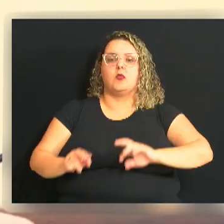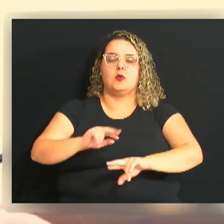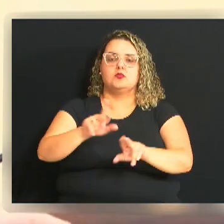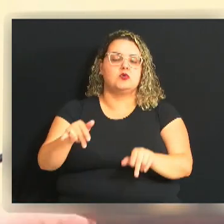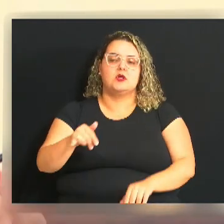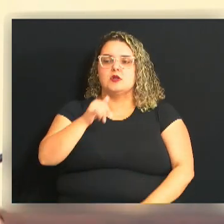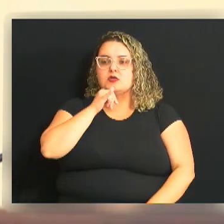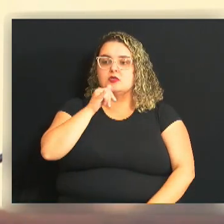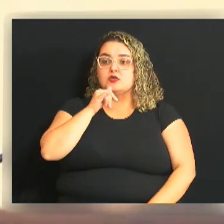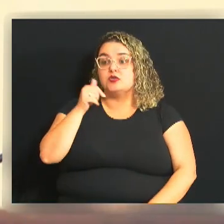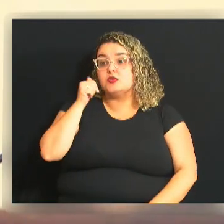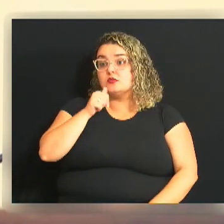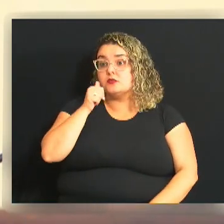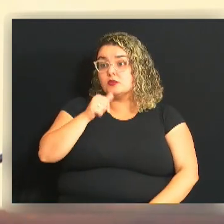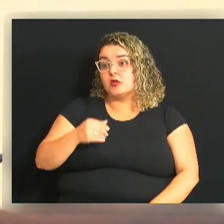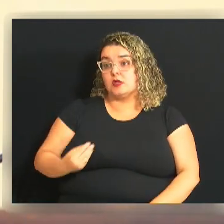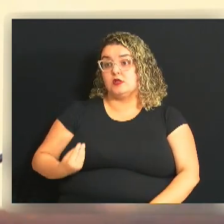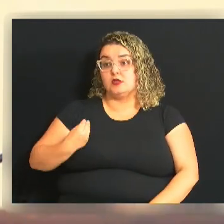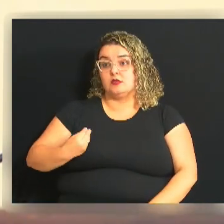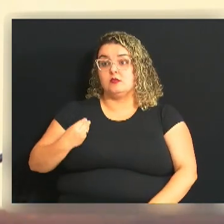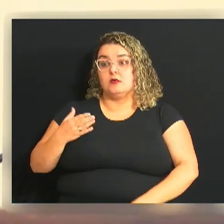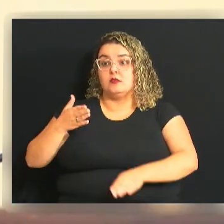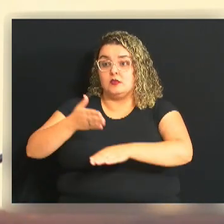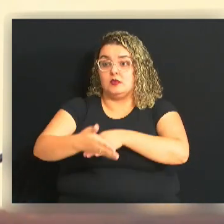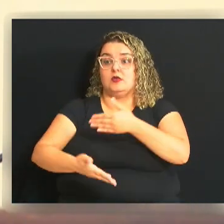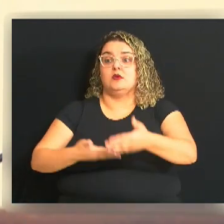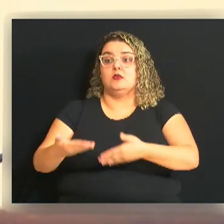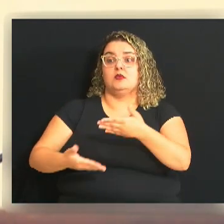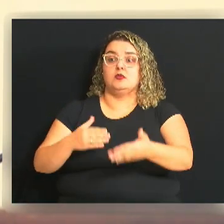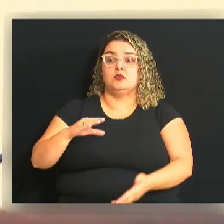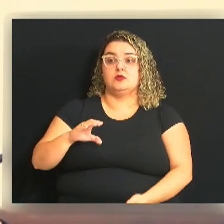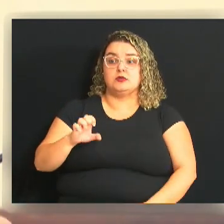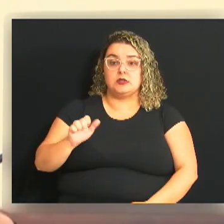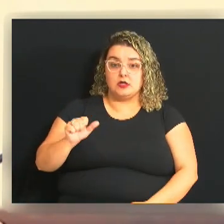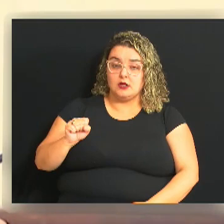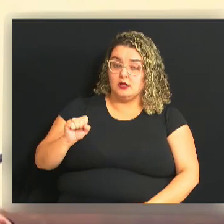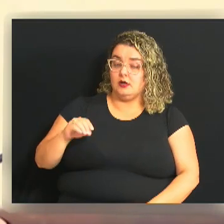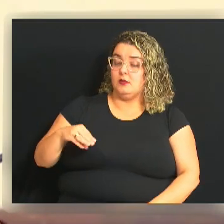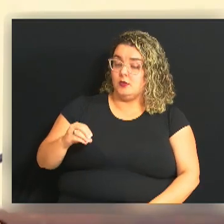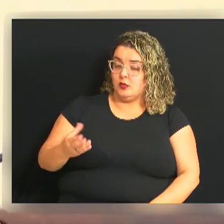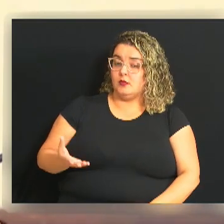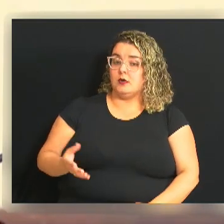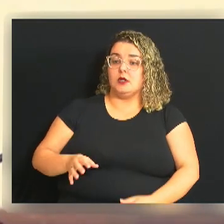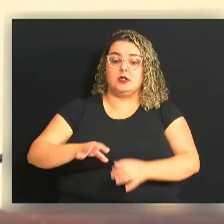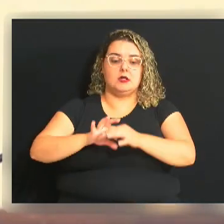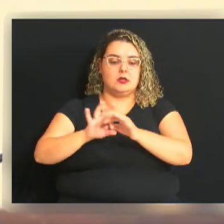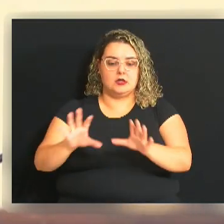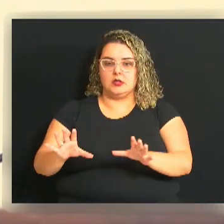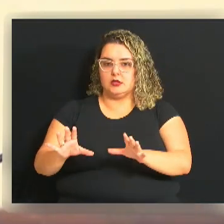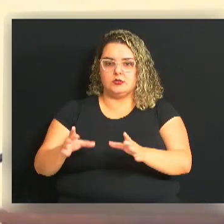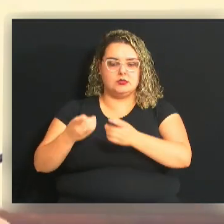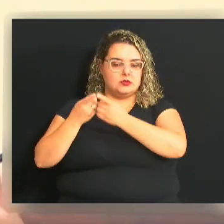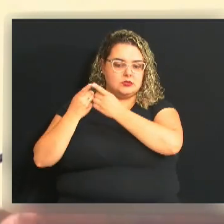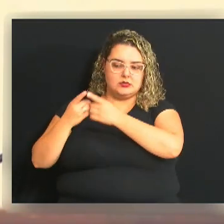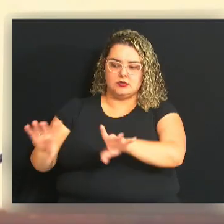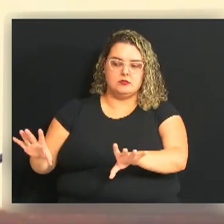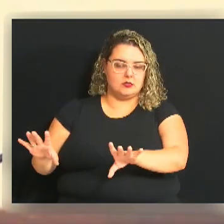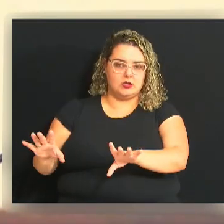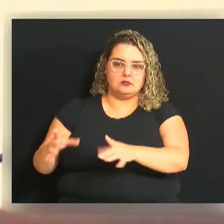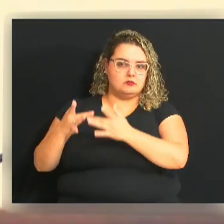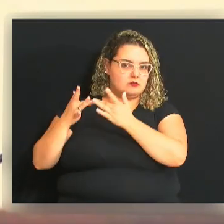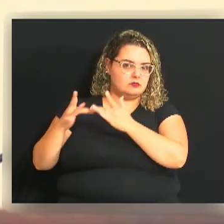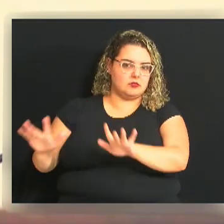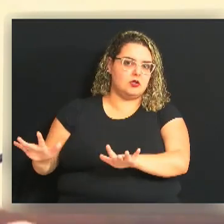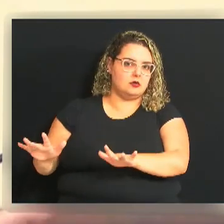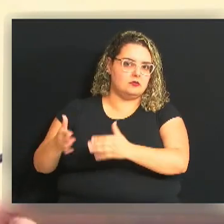de mulheres que passam dentro do nosso serviço do CEAMO, que deixam seus companheiros, rompem esse ciclo